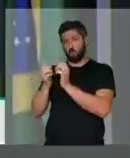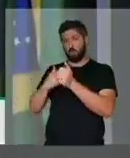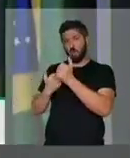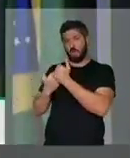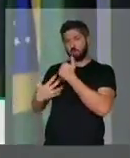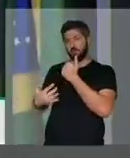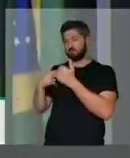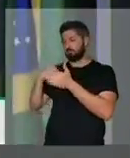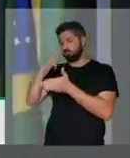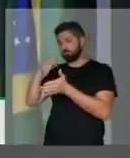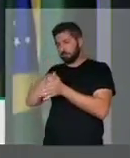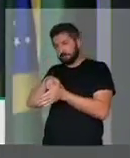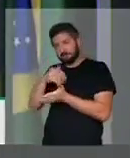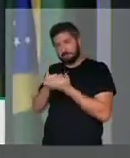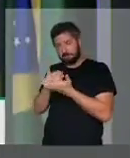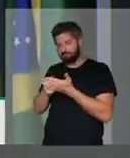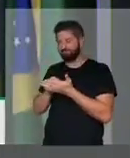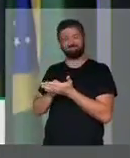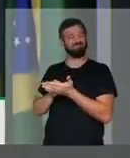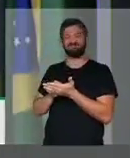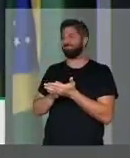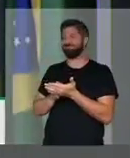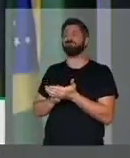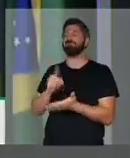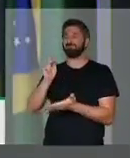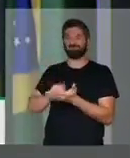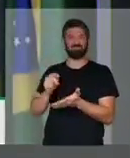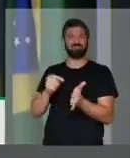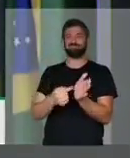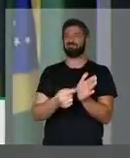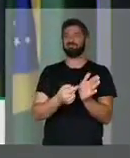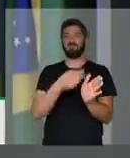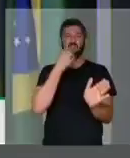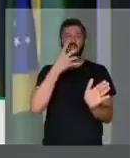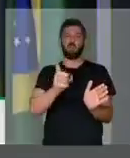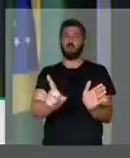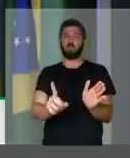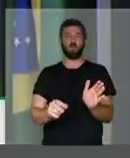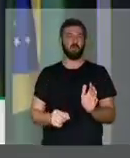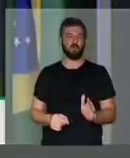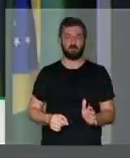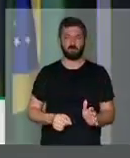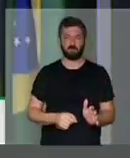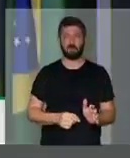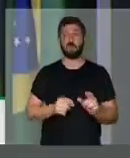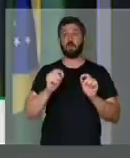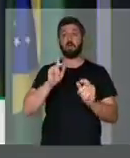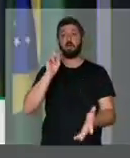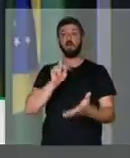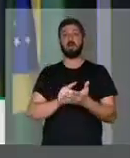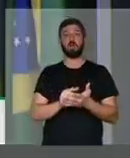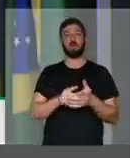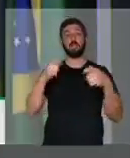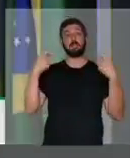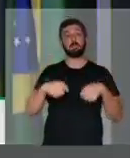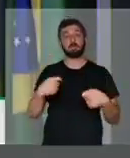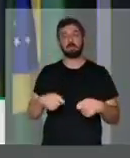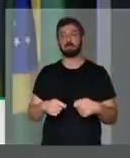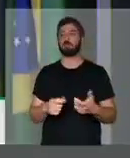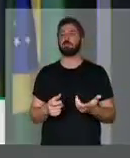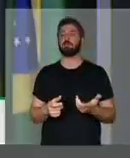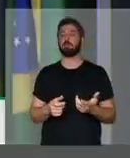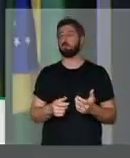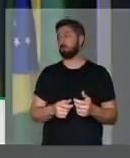assessoria e nos aprofundamos nessa temática e vimos que, de fato, não alcança aquilo que realmente precisa ser